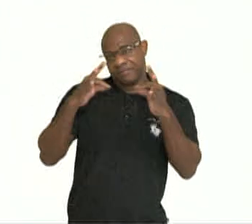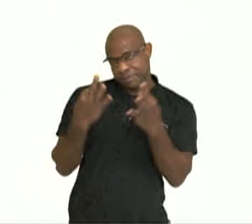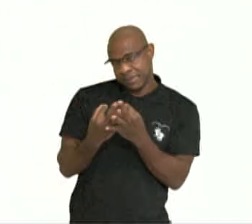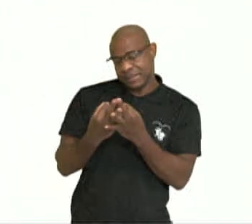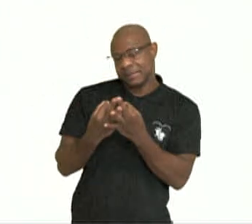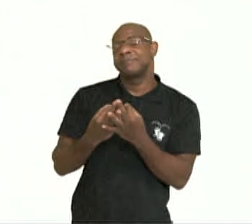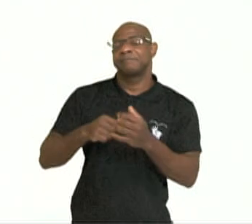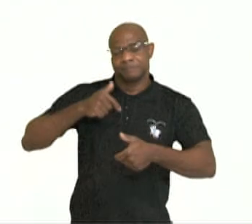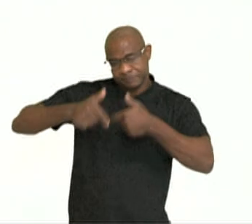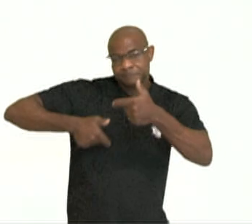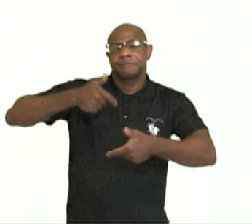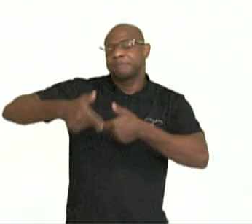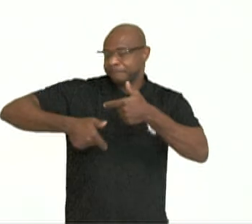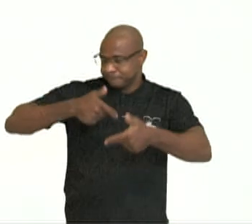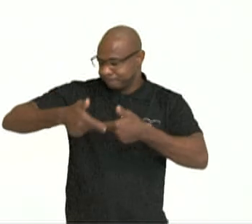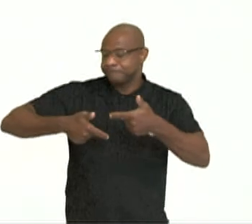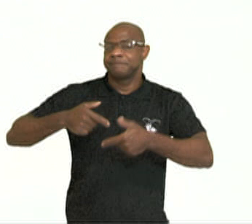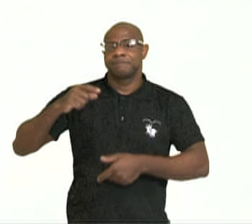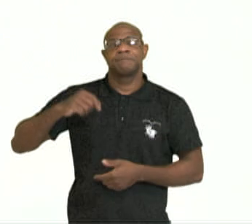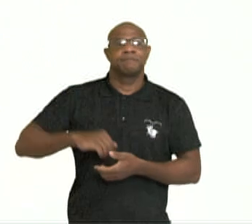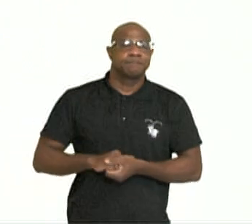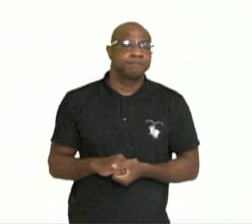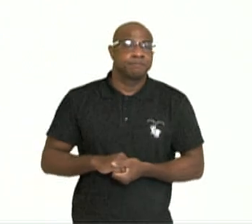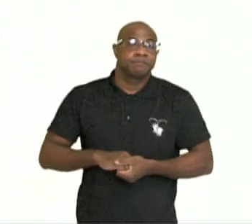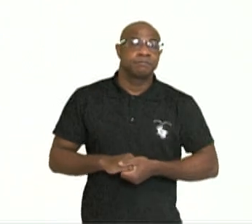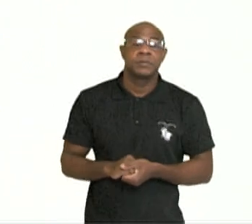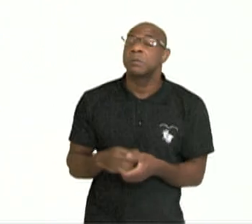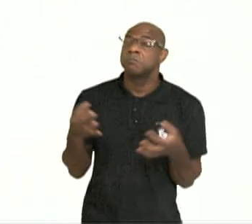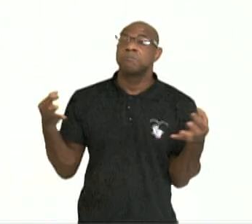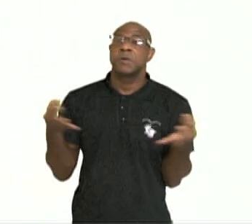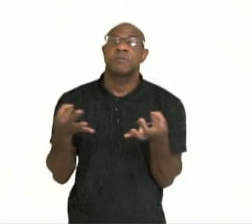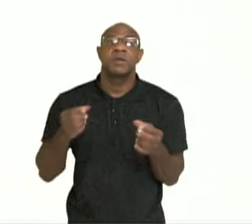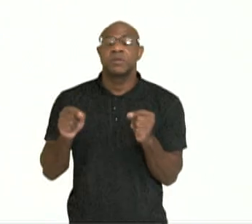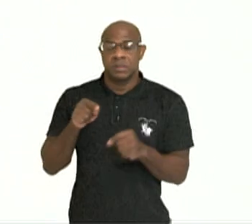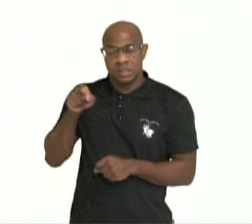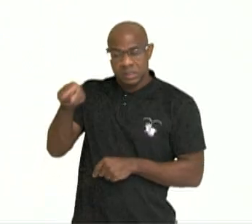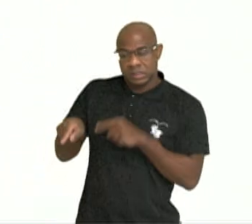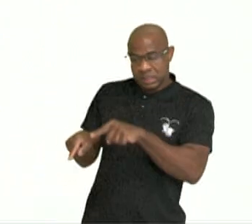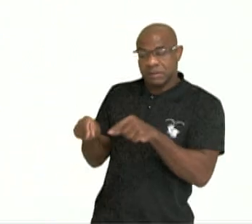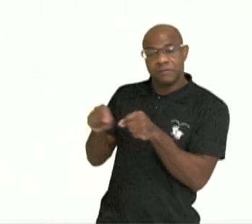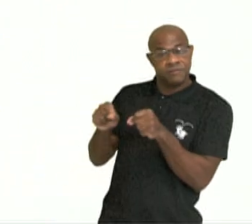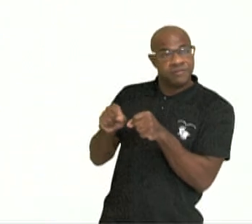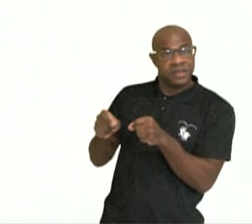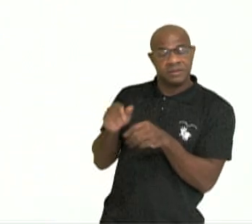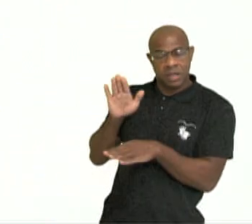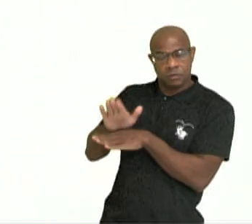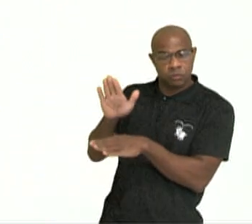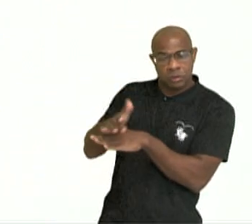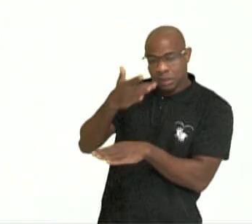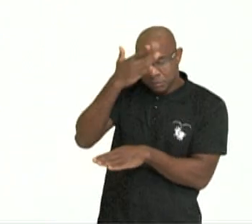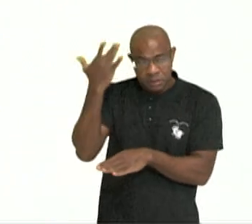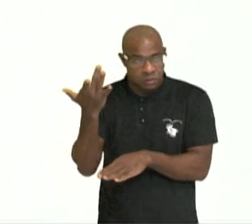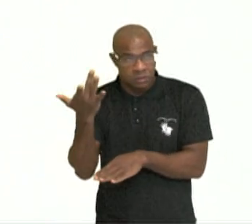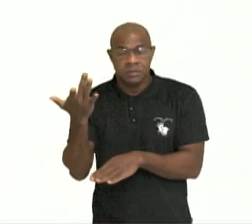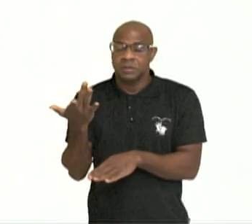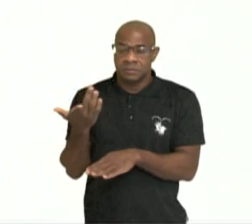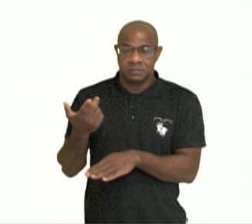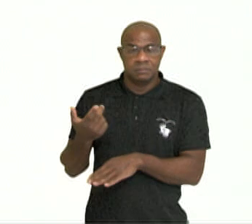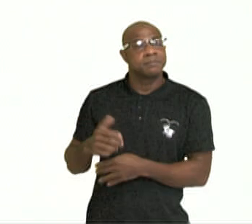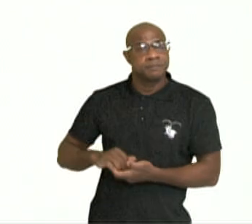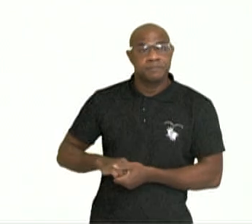suor, diz familiar. Acho perfeito o que ele faz ajudando os outros em vez de si